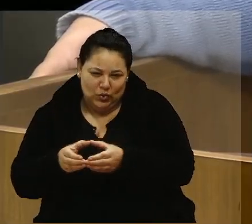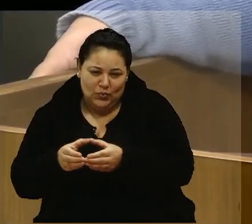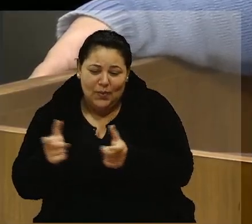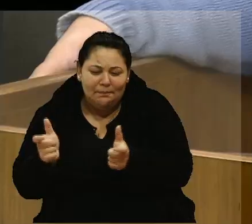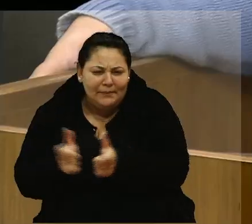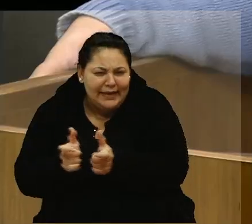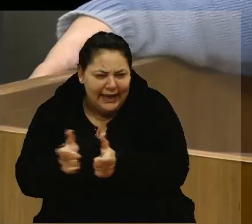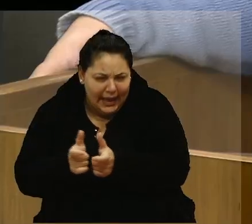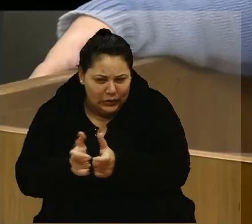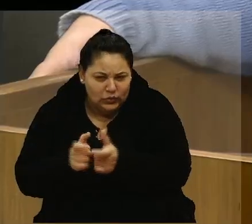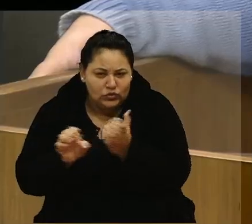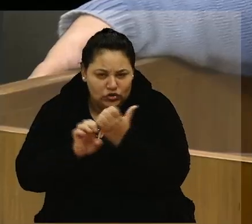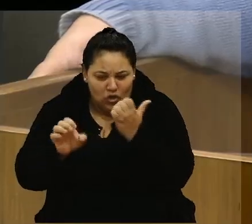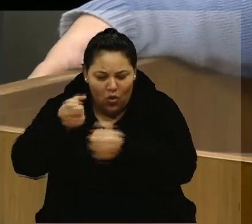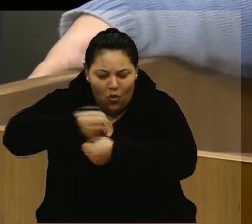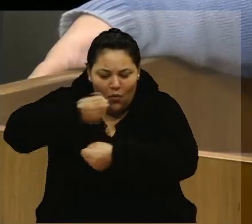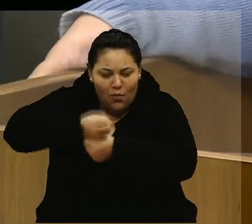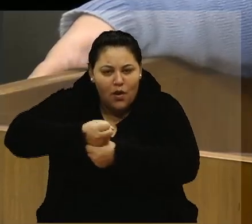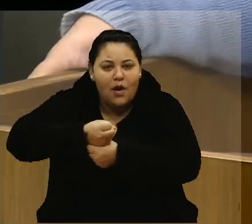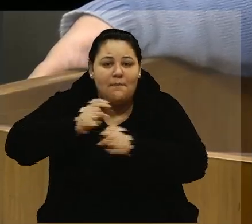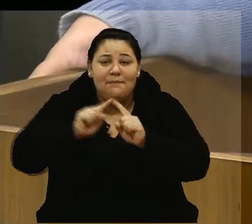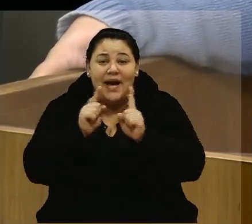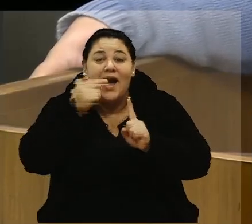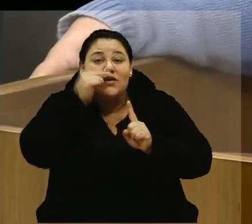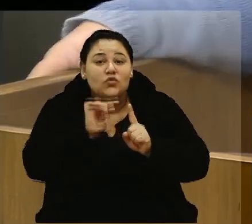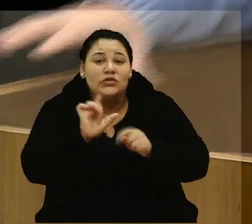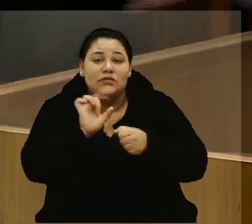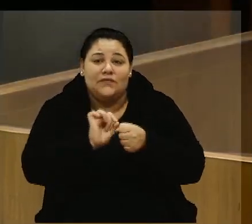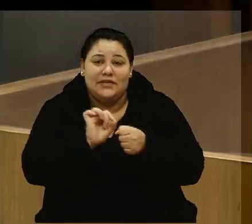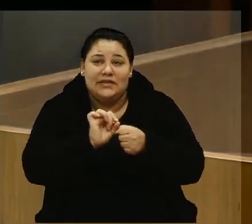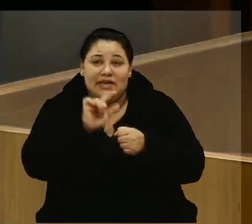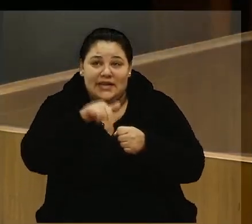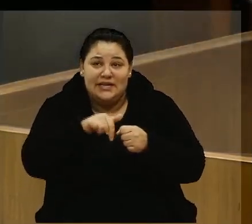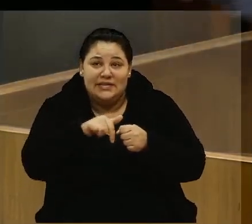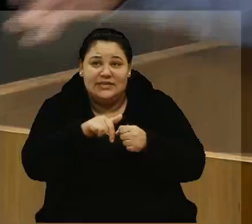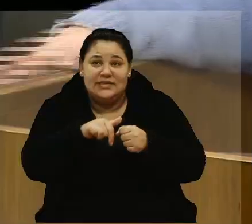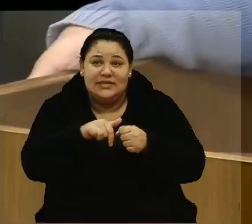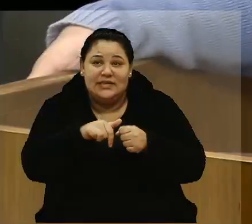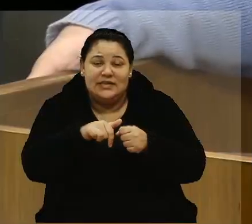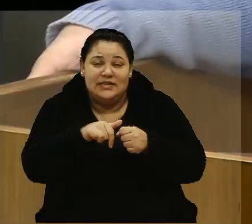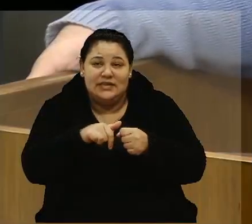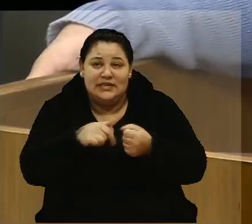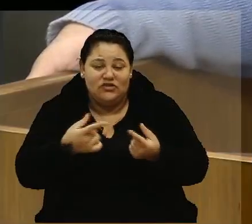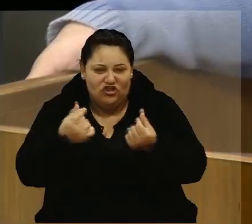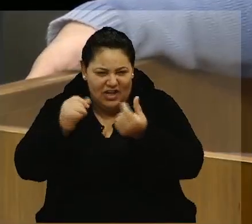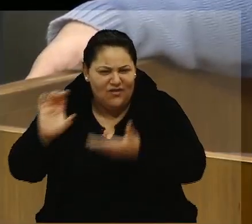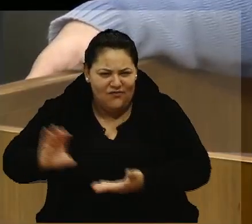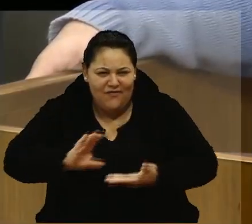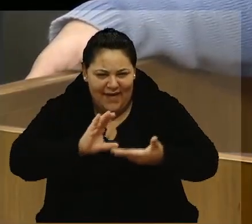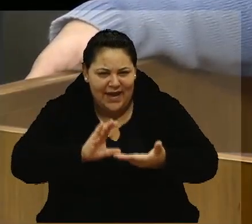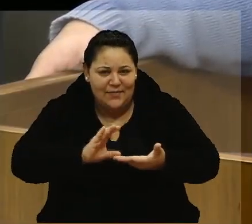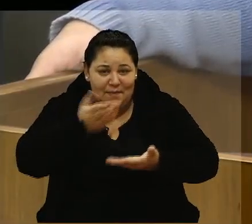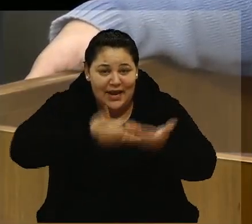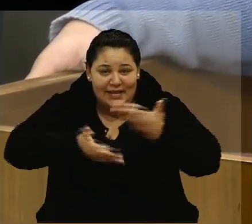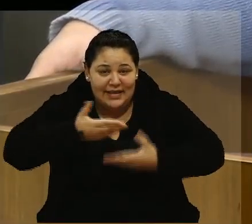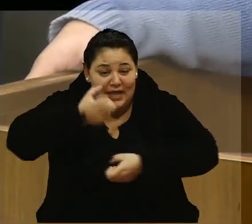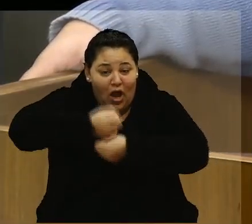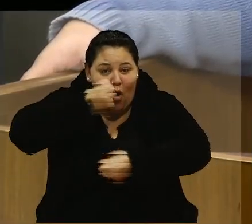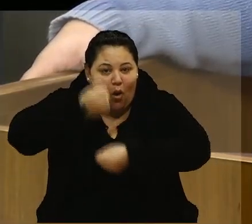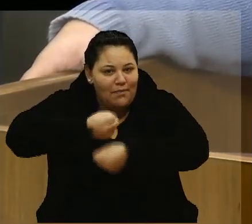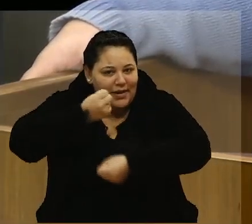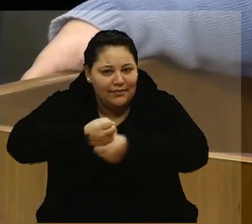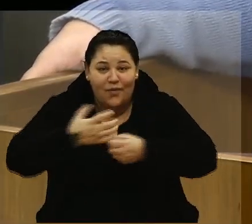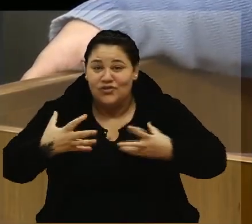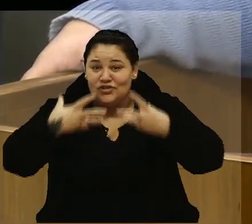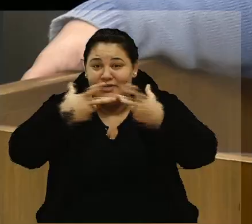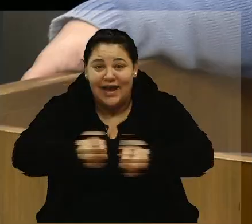Obras, de engenheiros, conseguiram, então, fazer esse pacotão aí, que é o maior pacote de obras na história